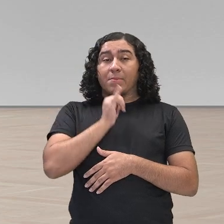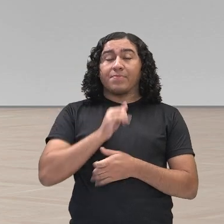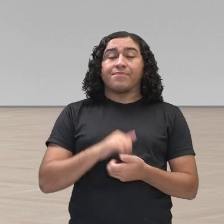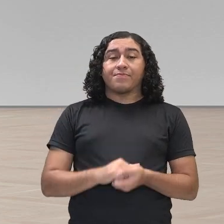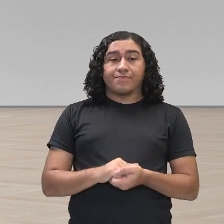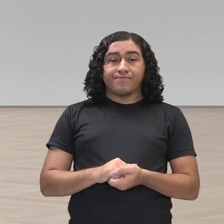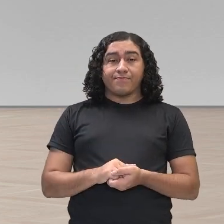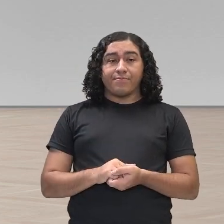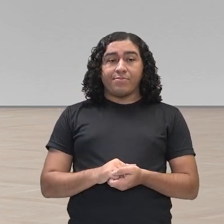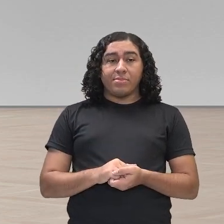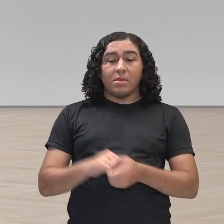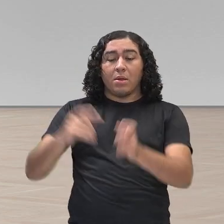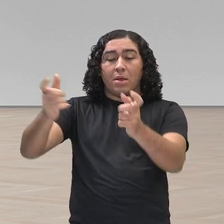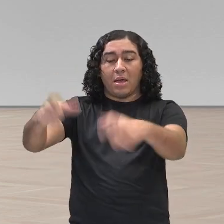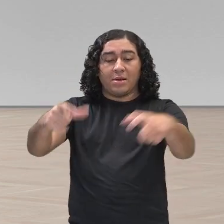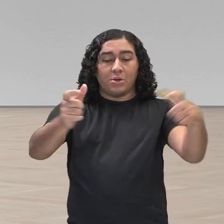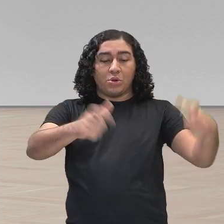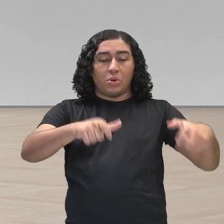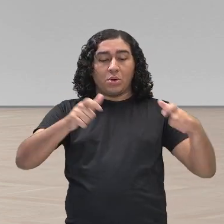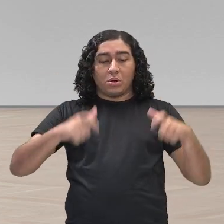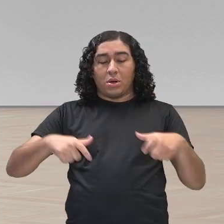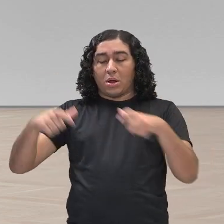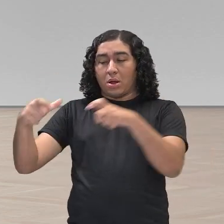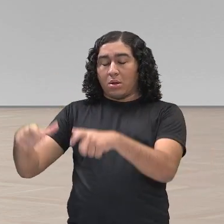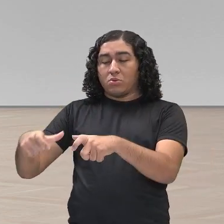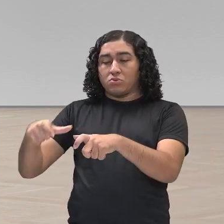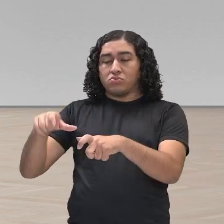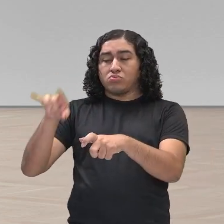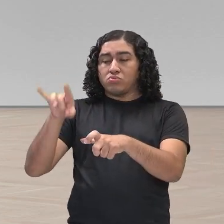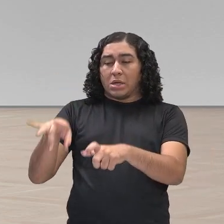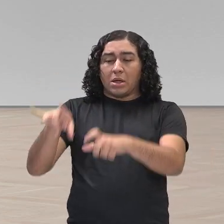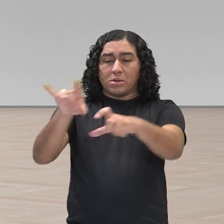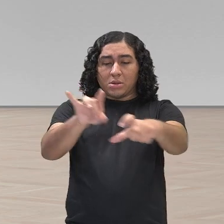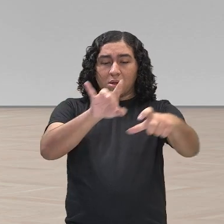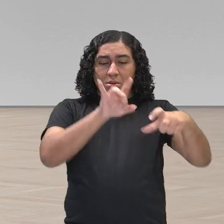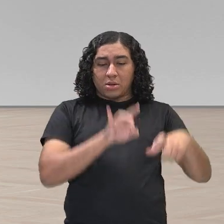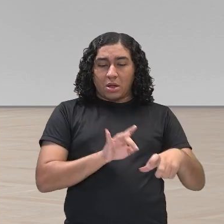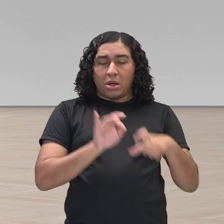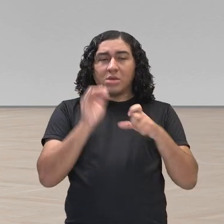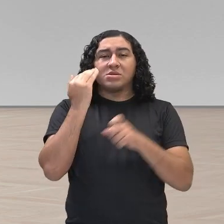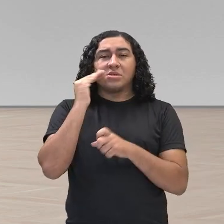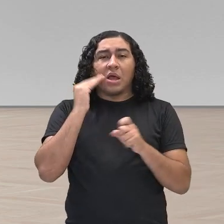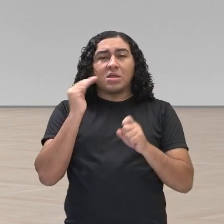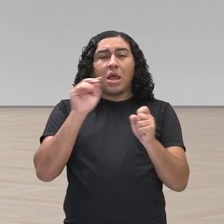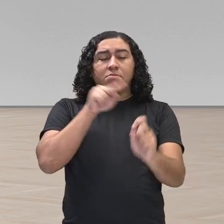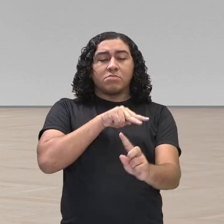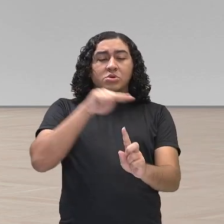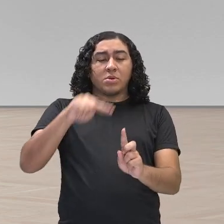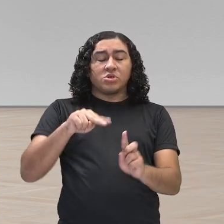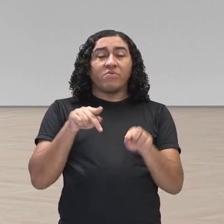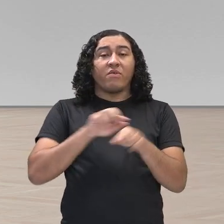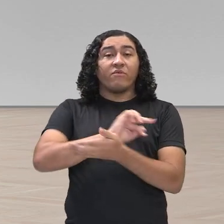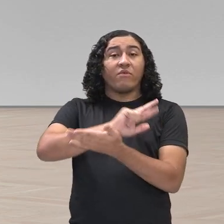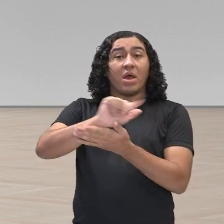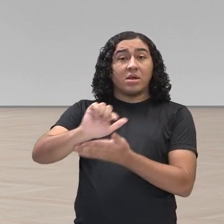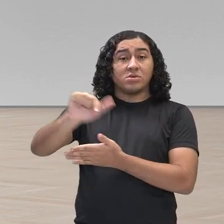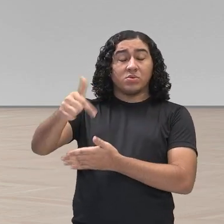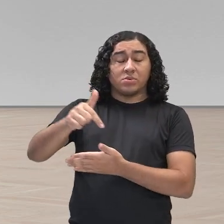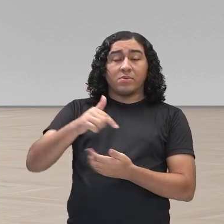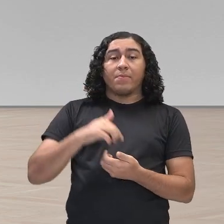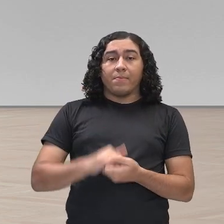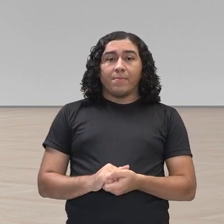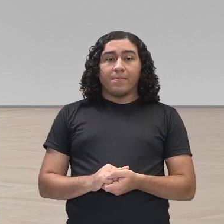cada local, cada ambiente, ele pode ser compreendido e enxergado por várias